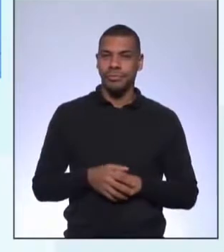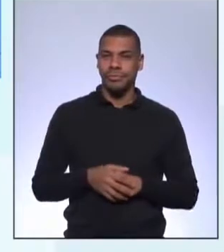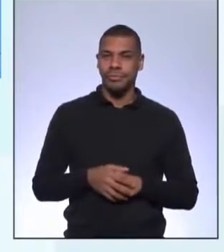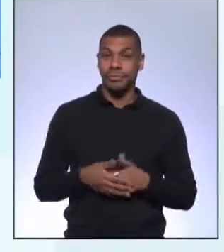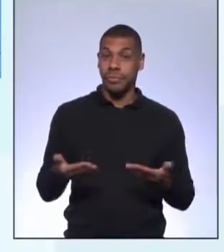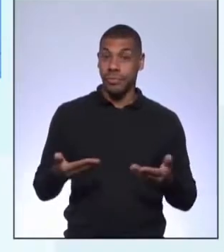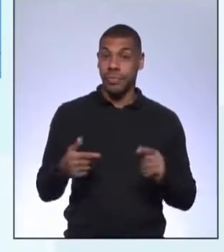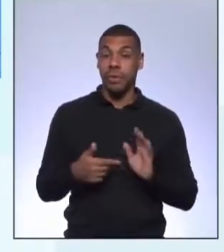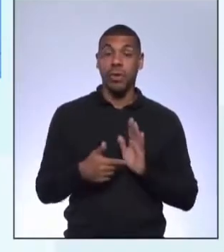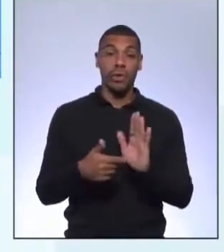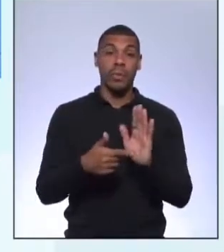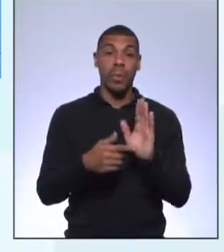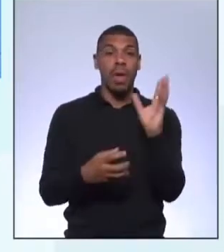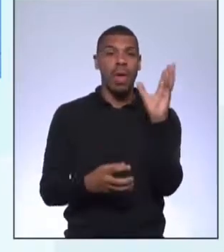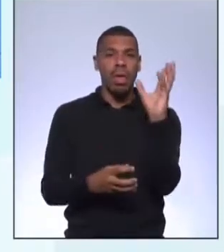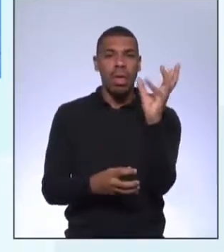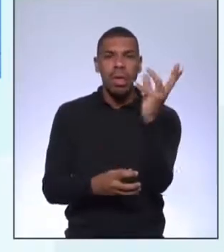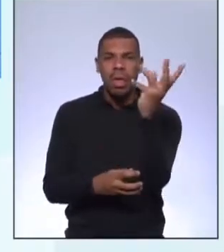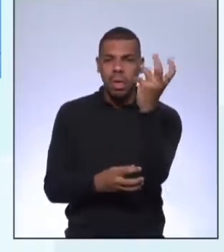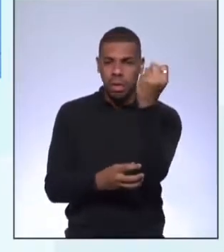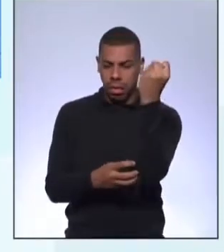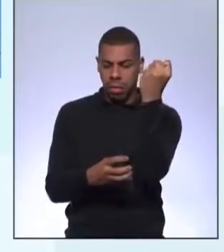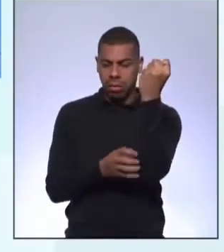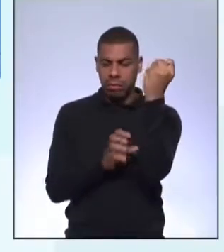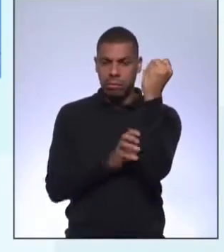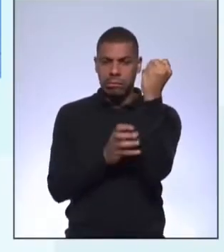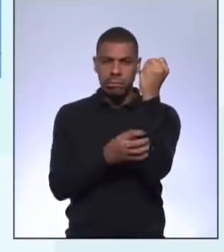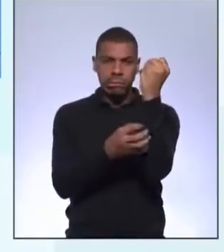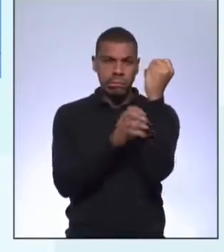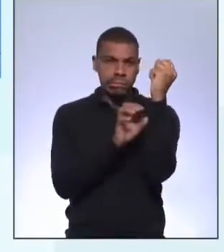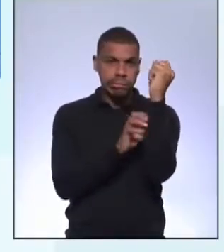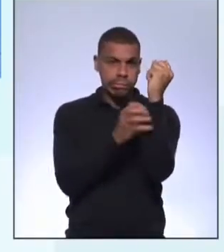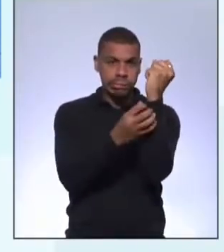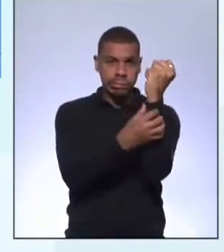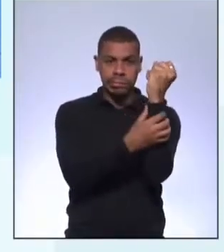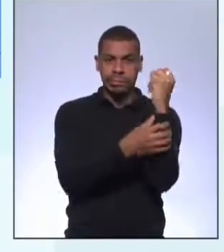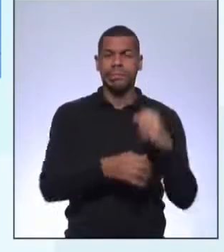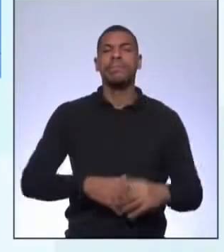gente tem o Cerrado, né? E depois